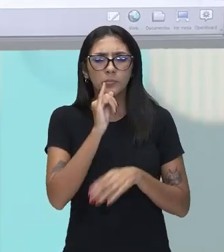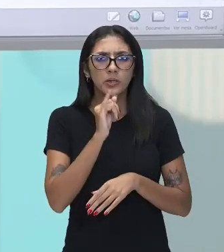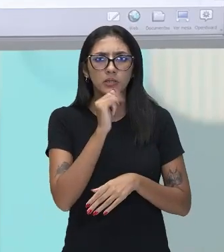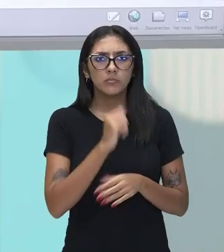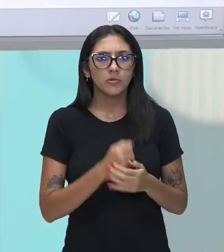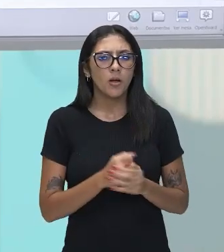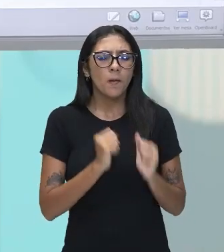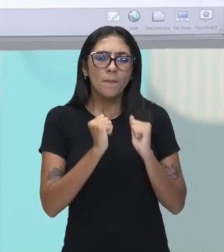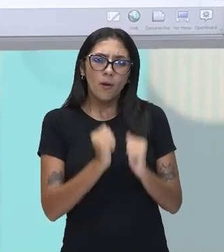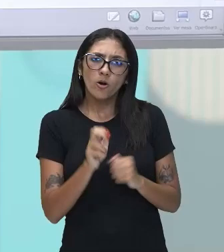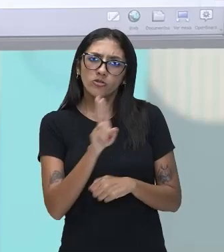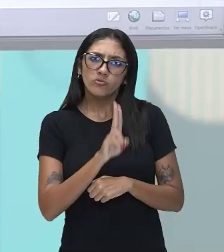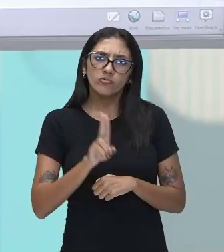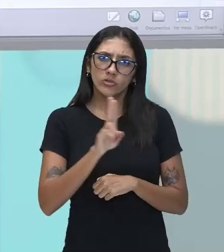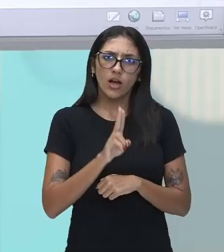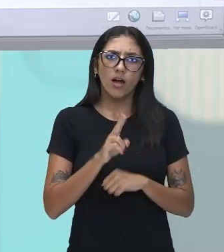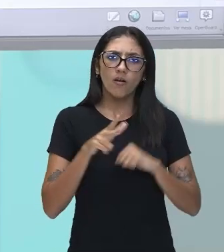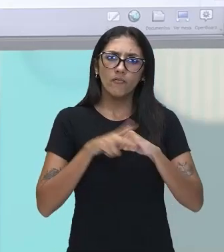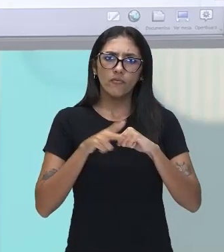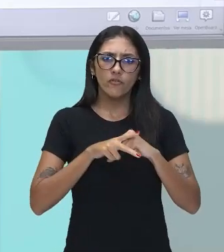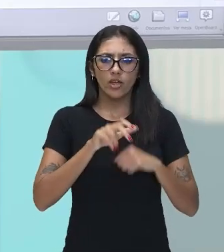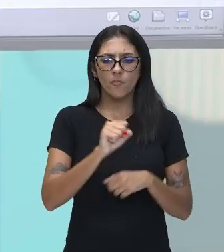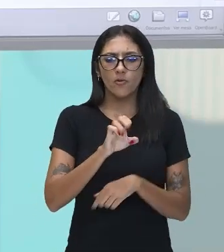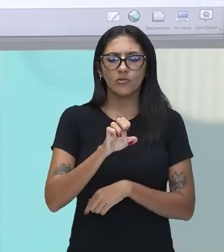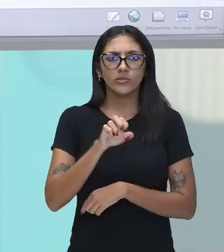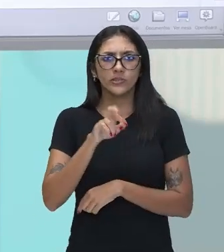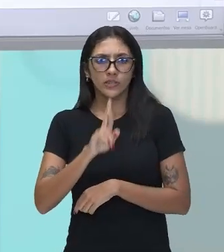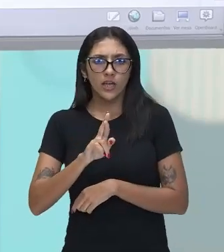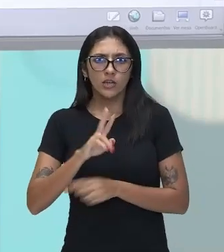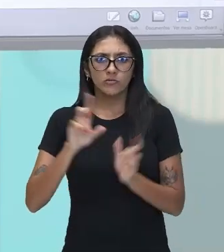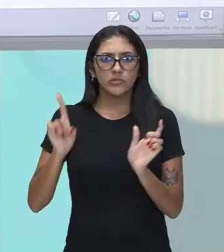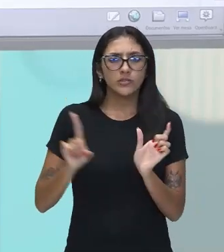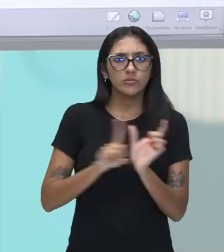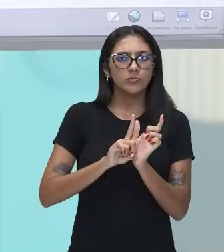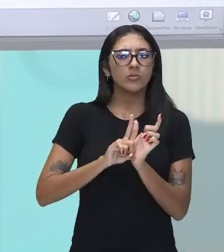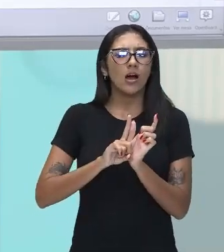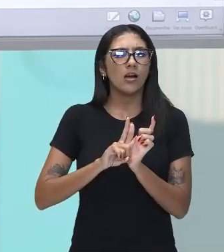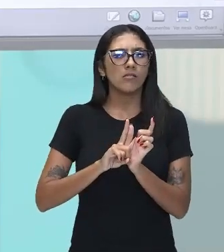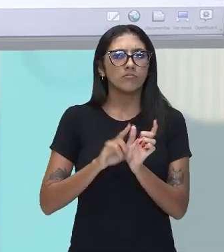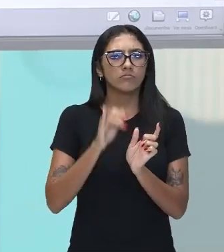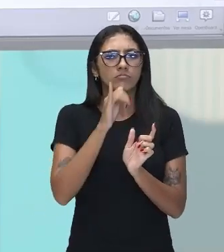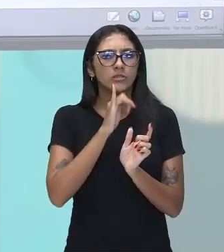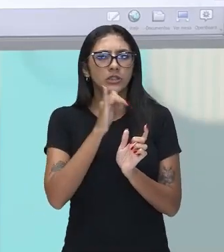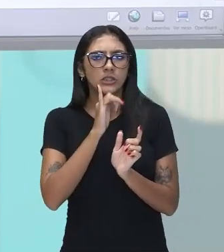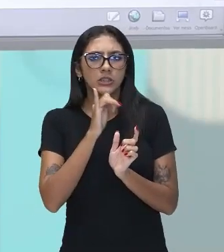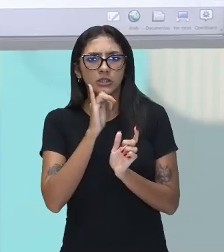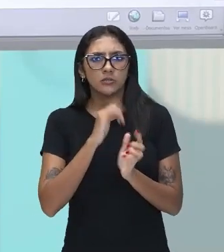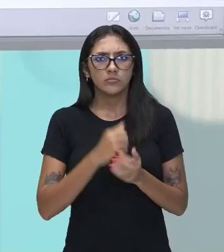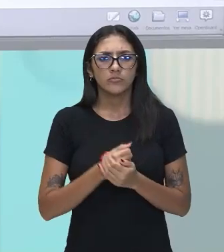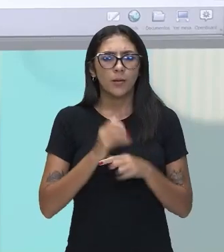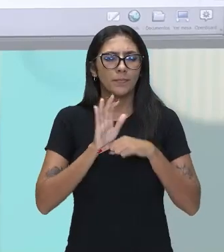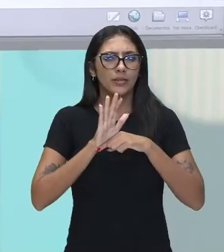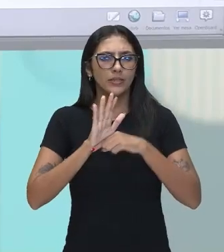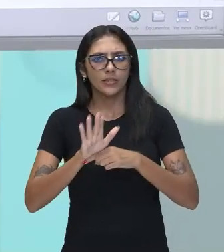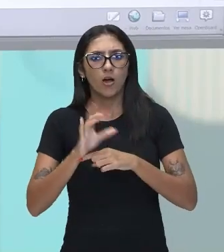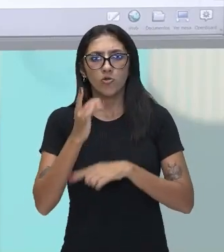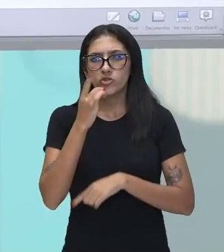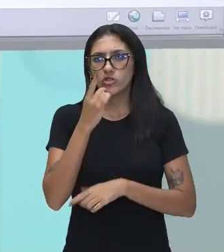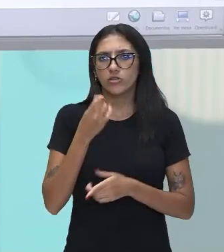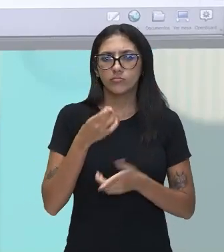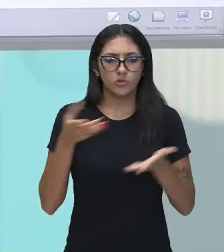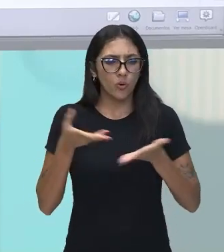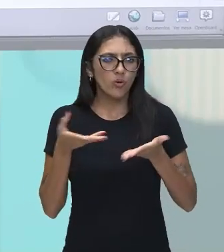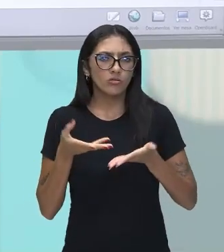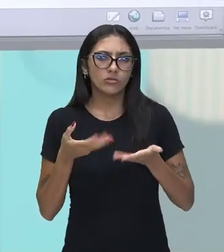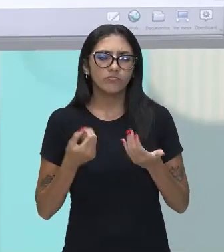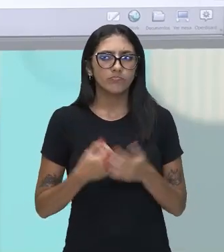o verbo ser no singular para indicar, por exemplo, a data de hoje? Então, você poderia